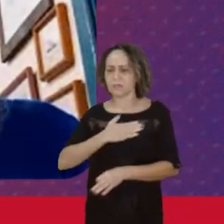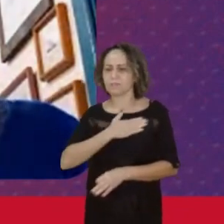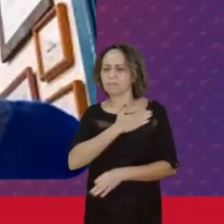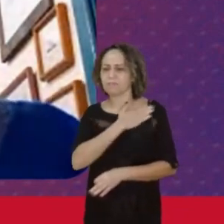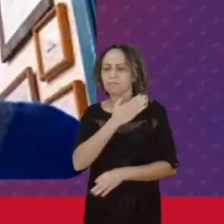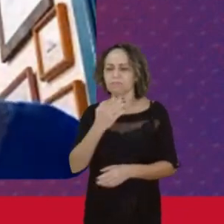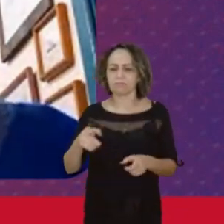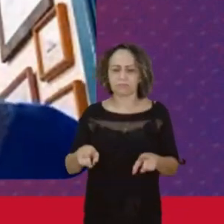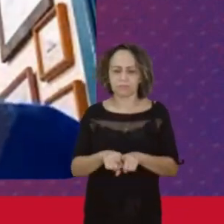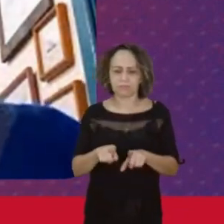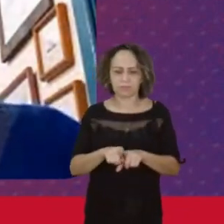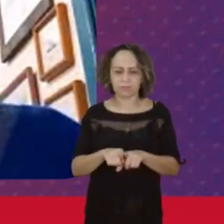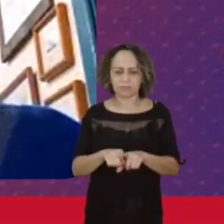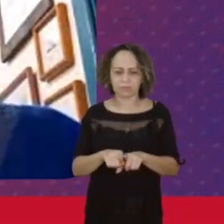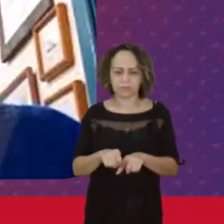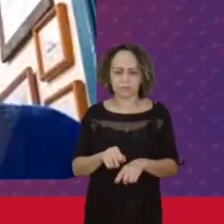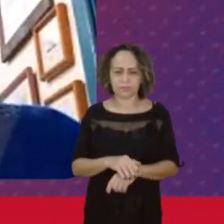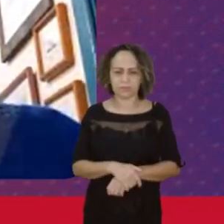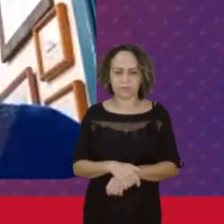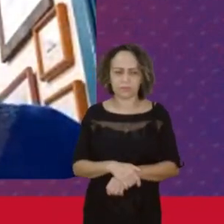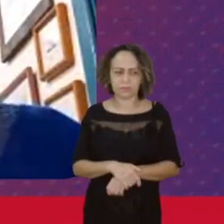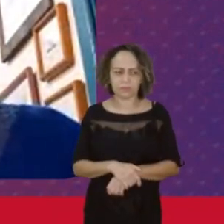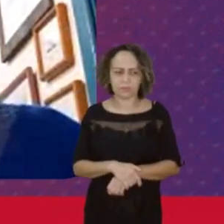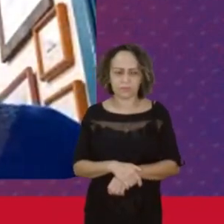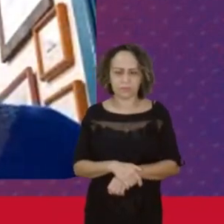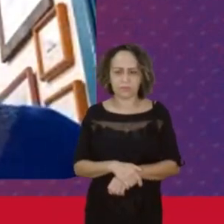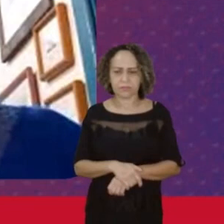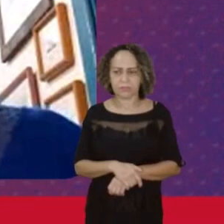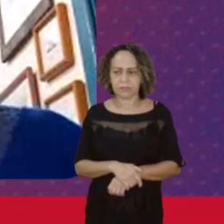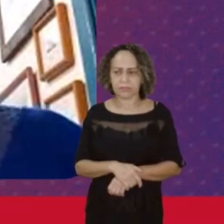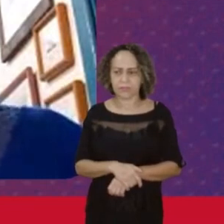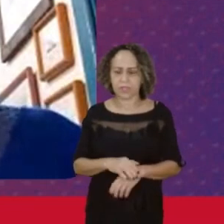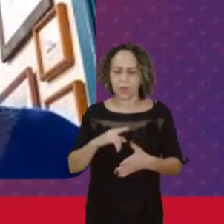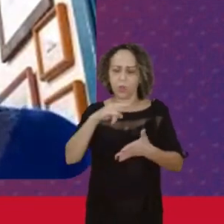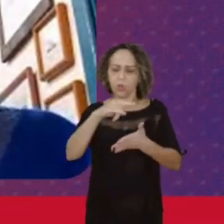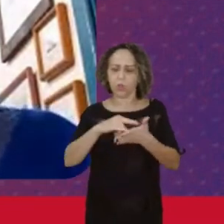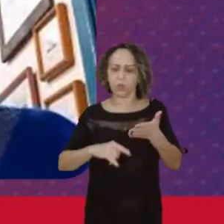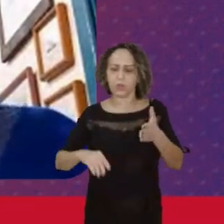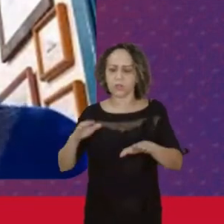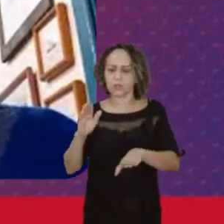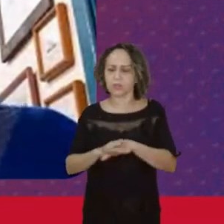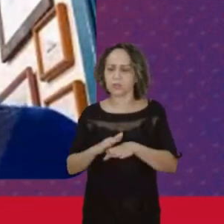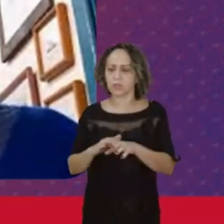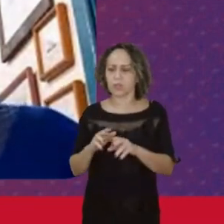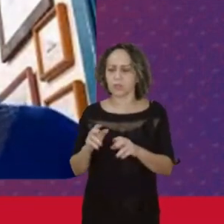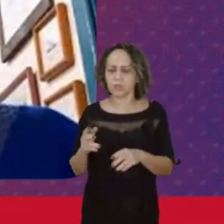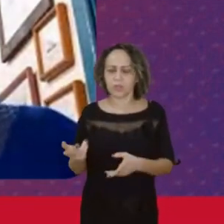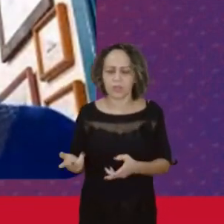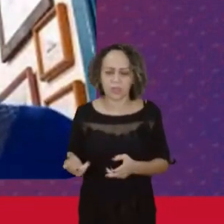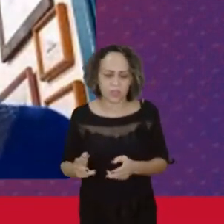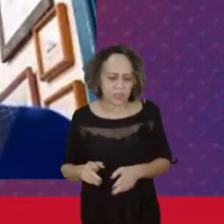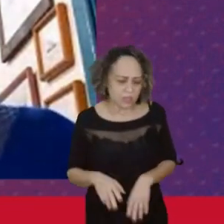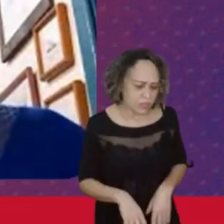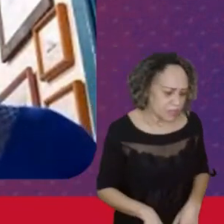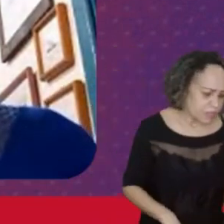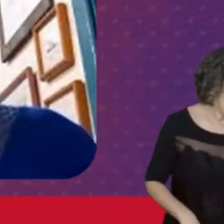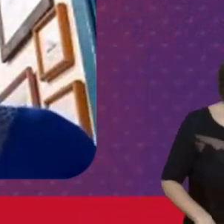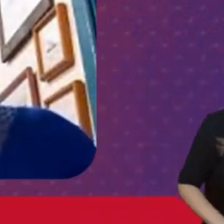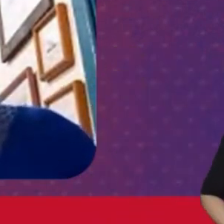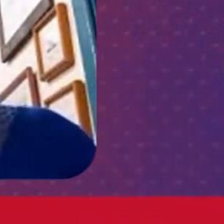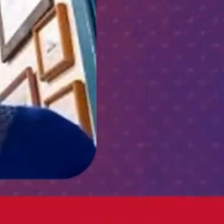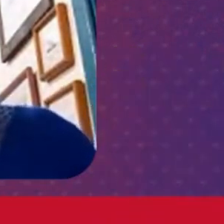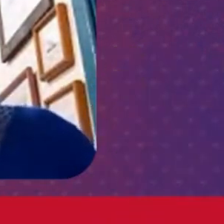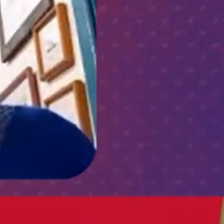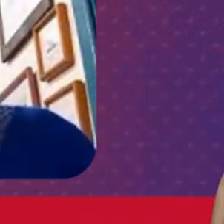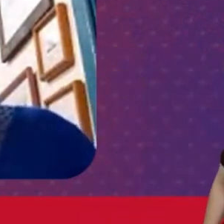temos até os documentos do Exército apontam 26% de